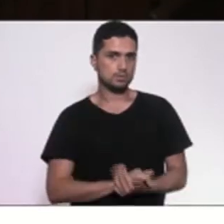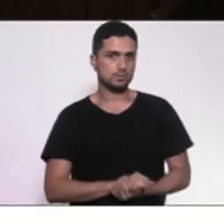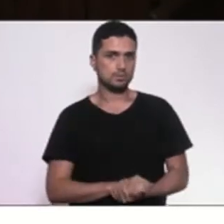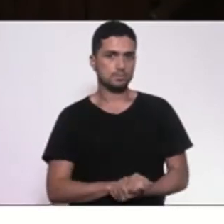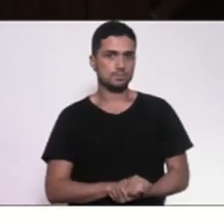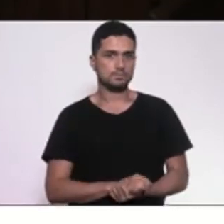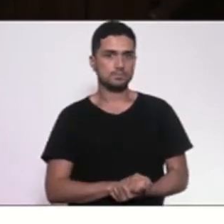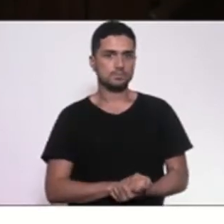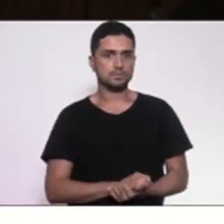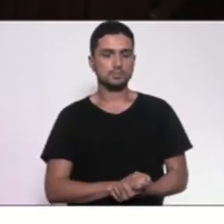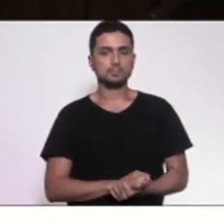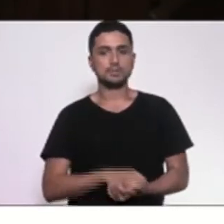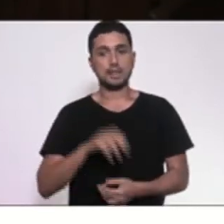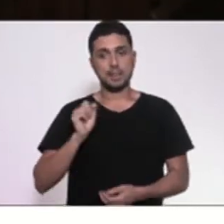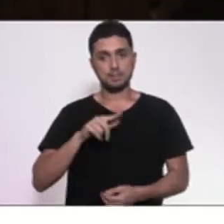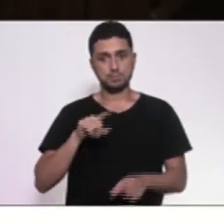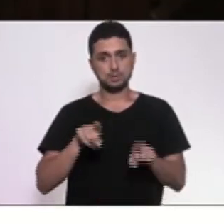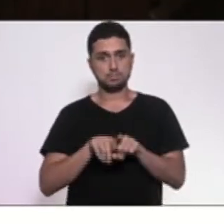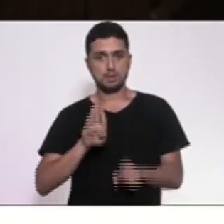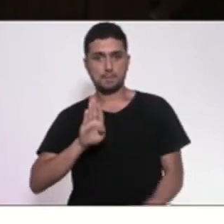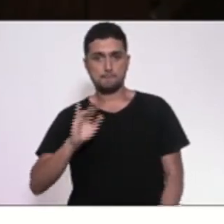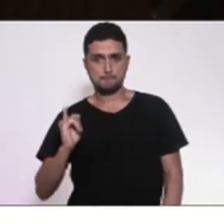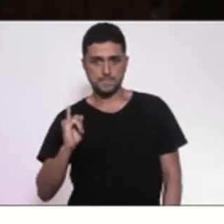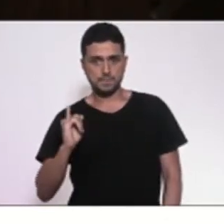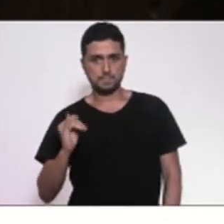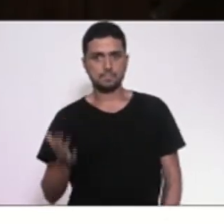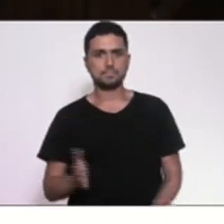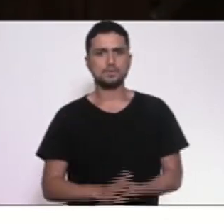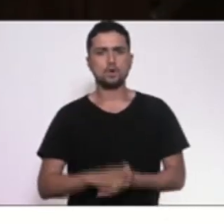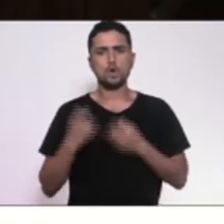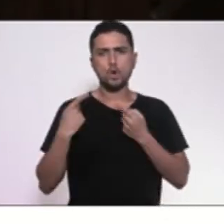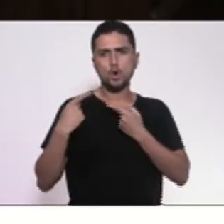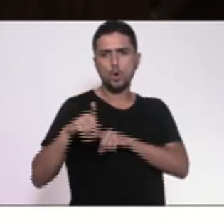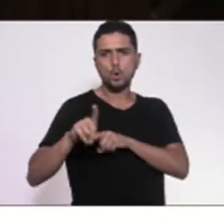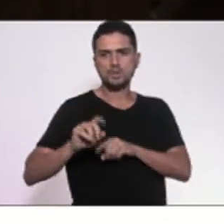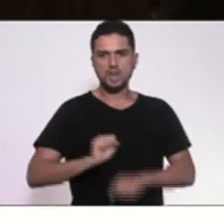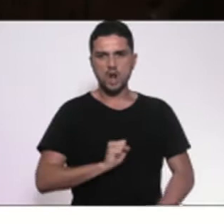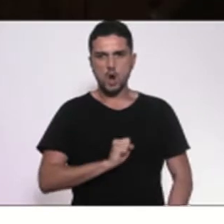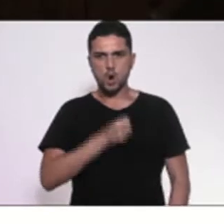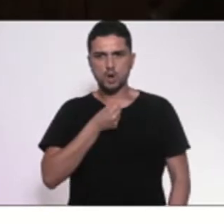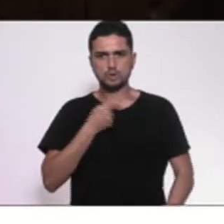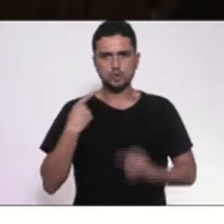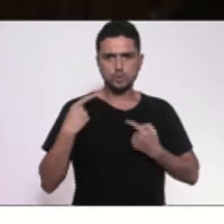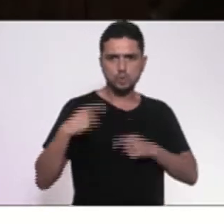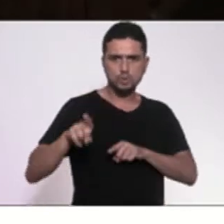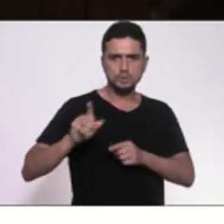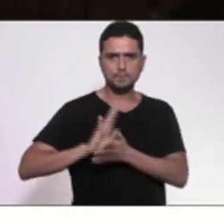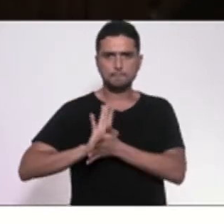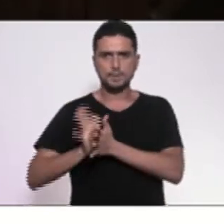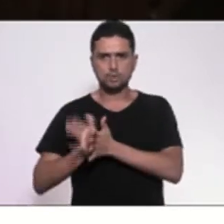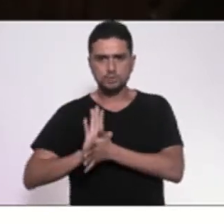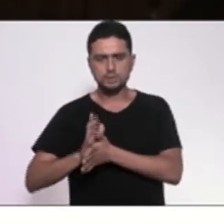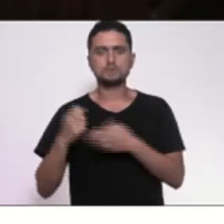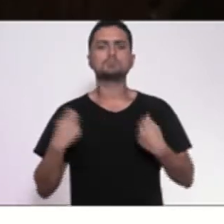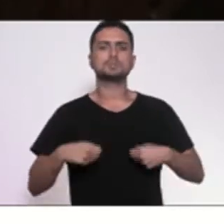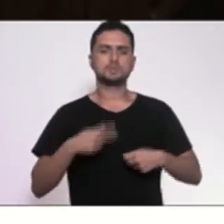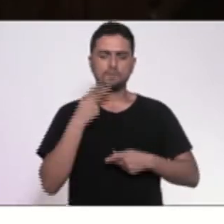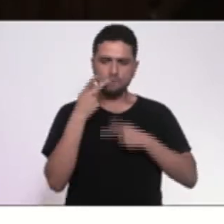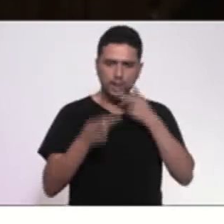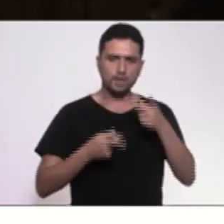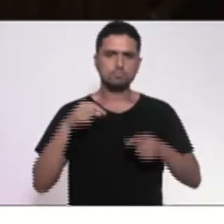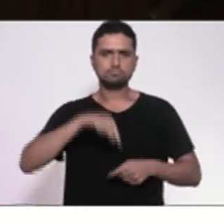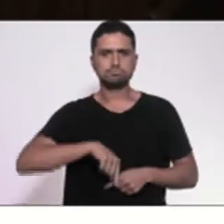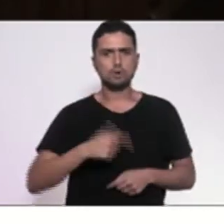lésbicas e bi. Então, contra a lesbofobia, o ódio e a intolerância, precisamos falar de